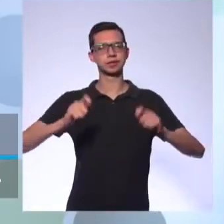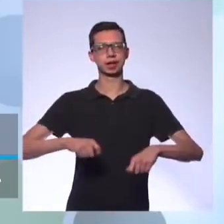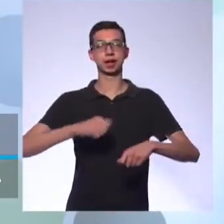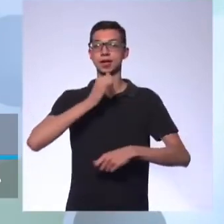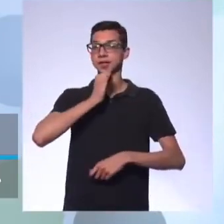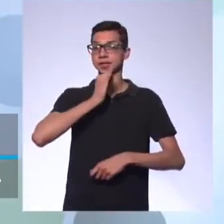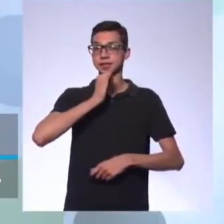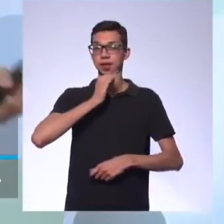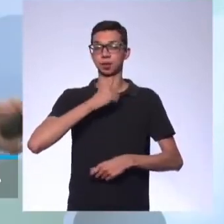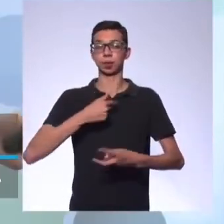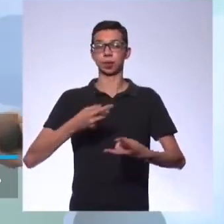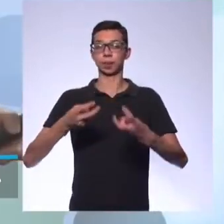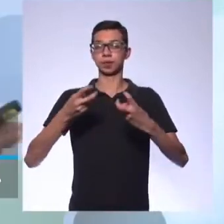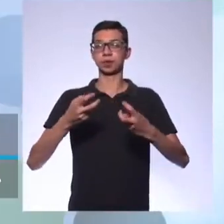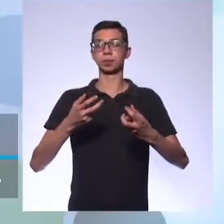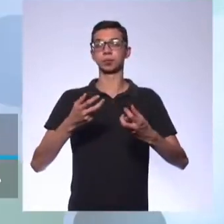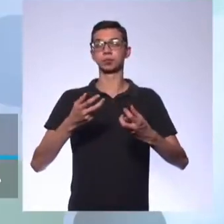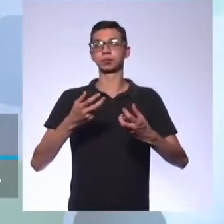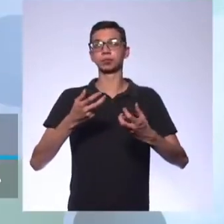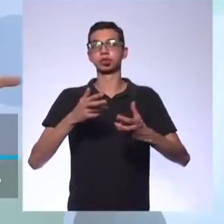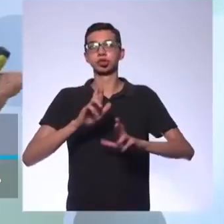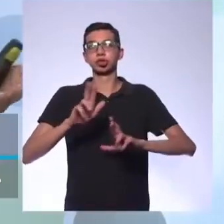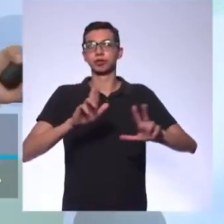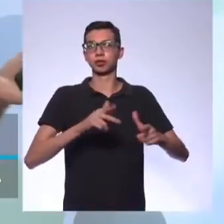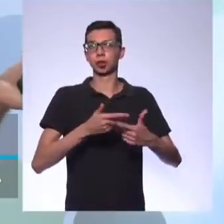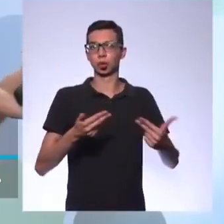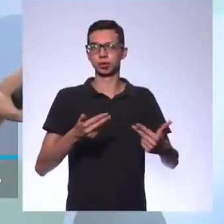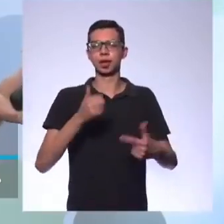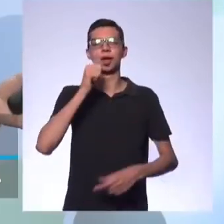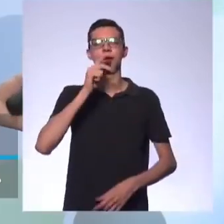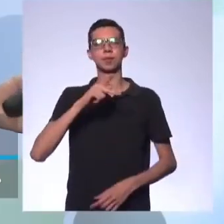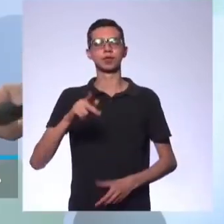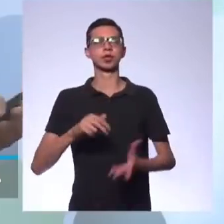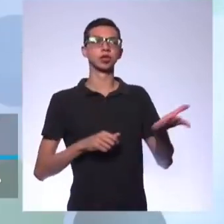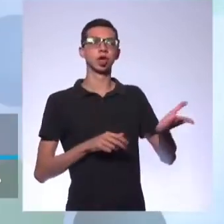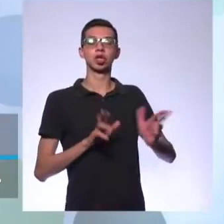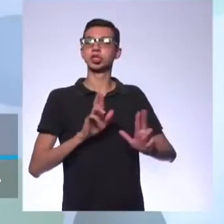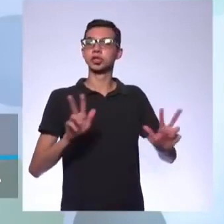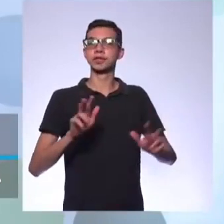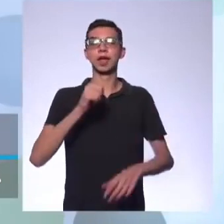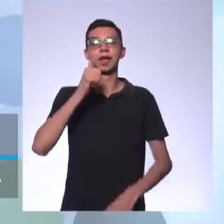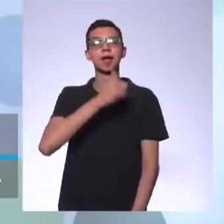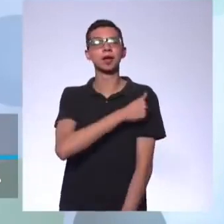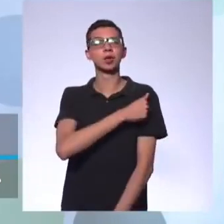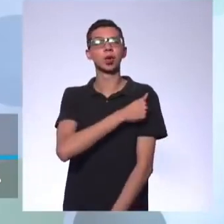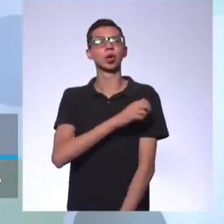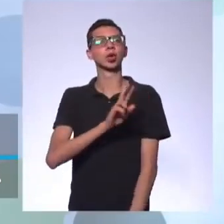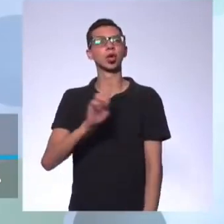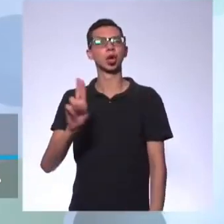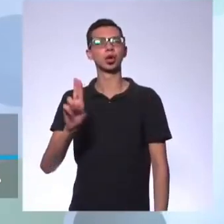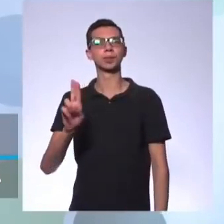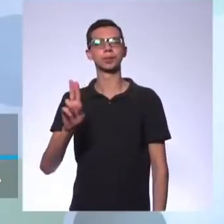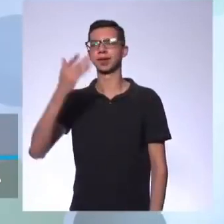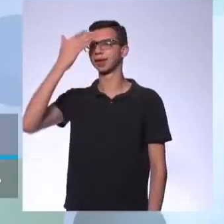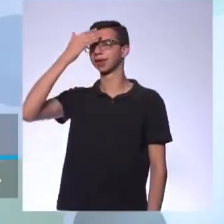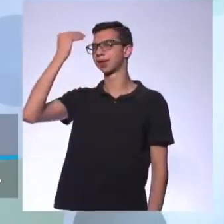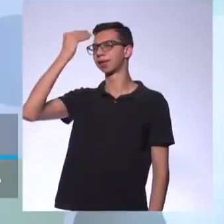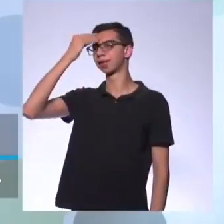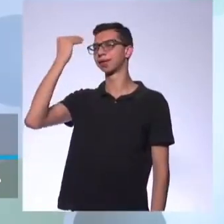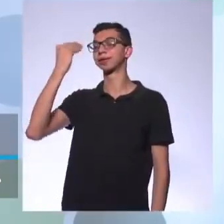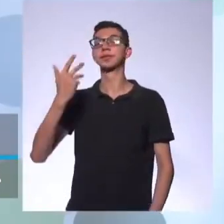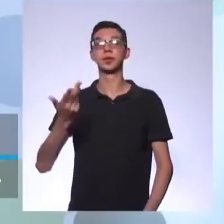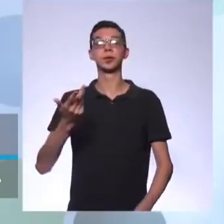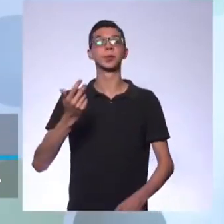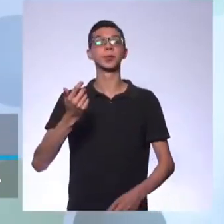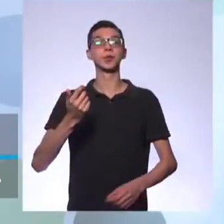forma, a professora Taina viu de outra. A nossa aluna querida, qual o nome dela? Acabei de esquecer. Que esquecemos. Que eu puxei ela viu de outra